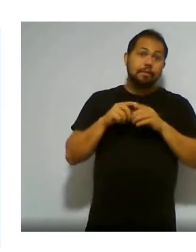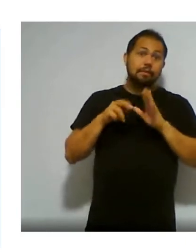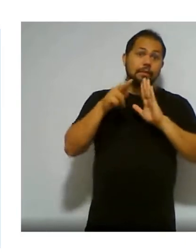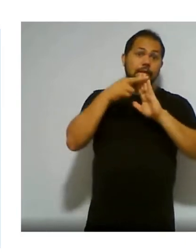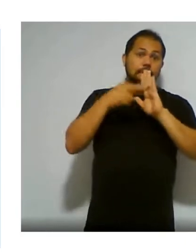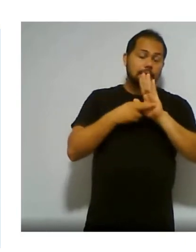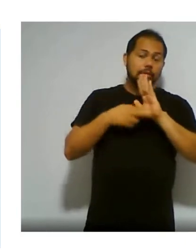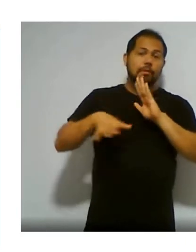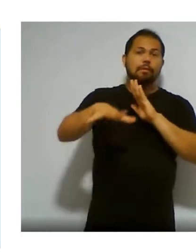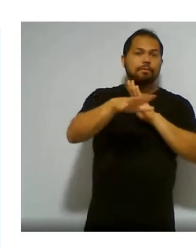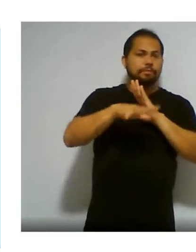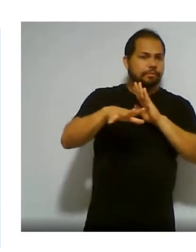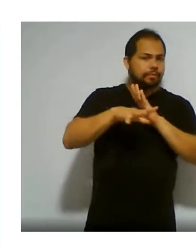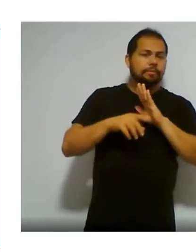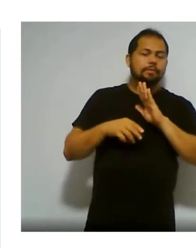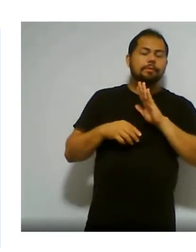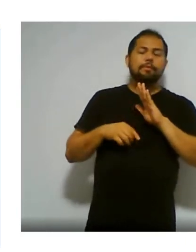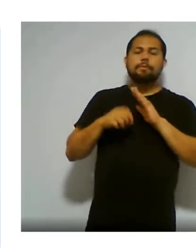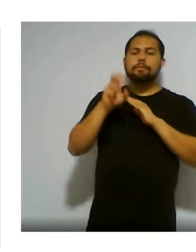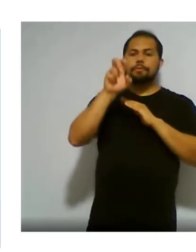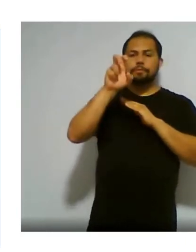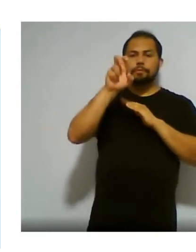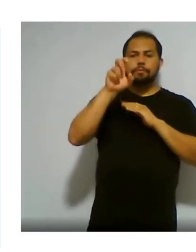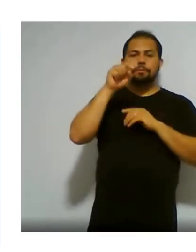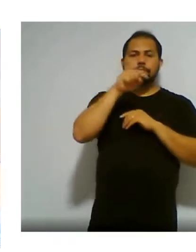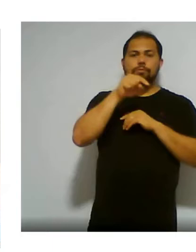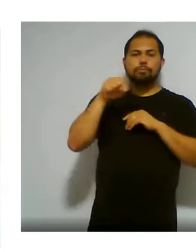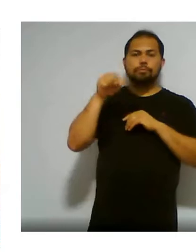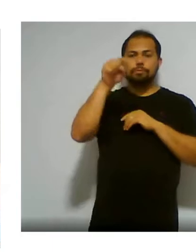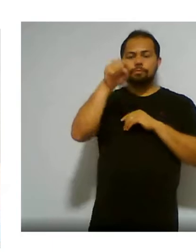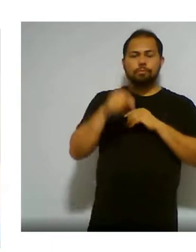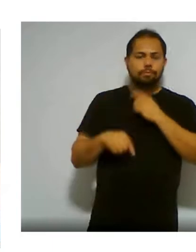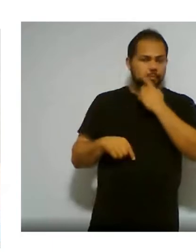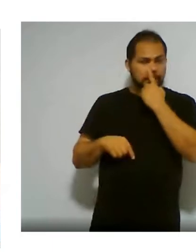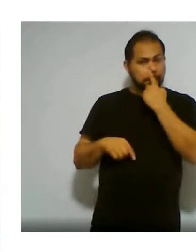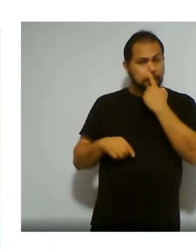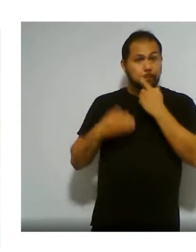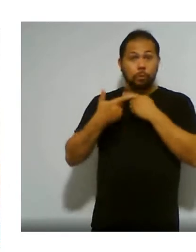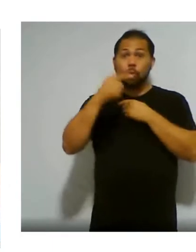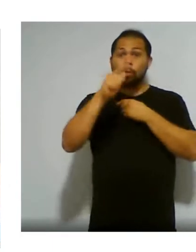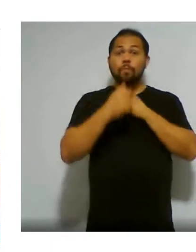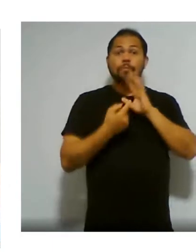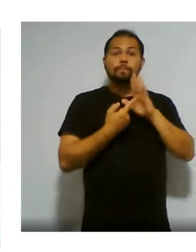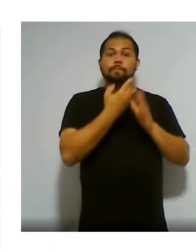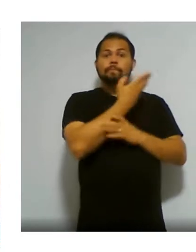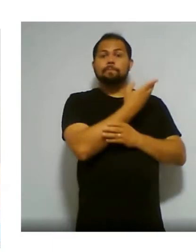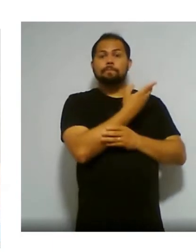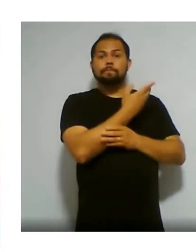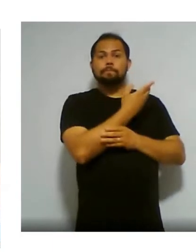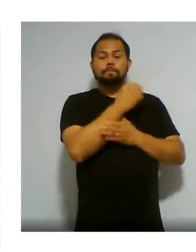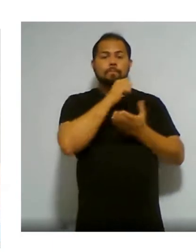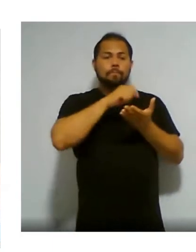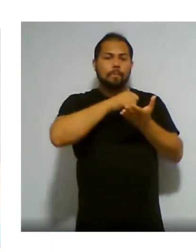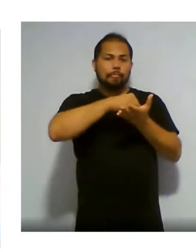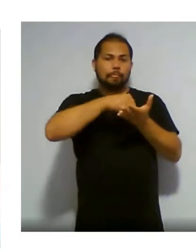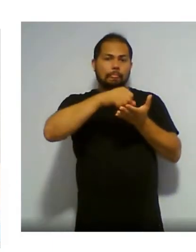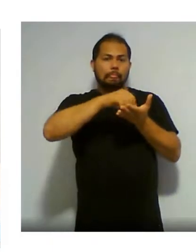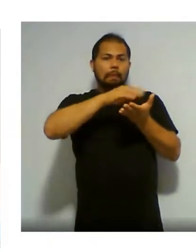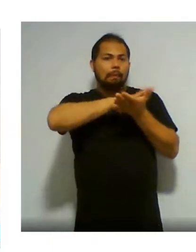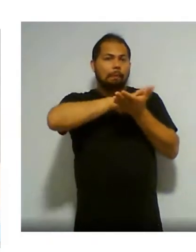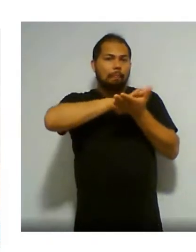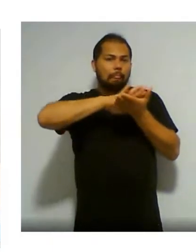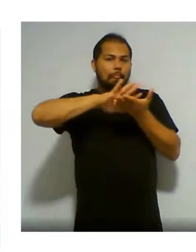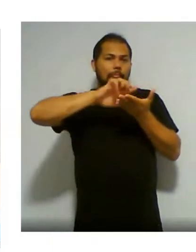localizado no centro. Uma outra opção seria essa opção 3, espalhar. Então a pessoa coloca a pasta térmica ali e